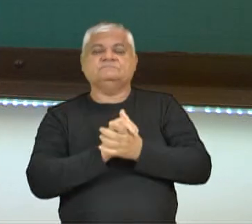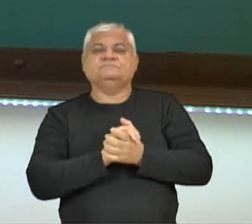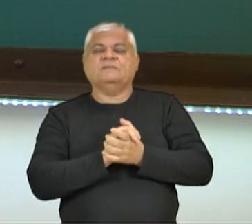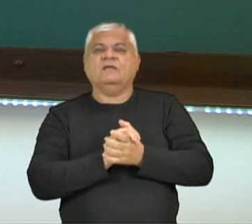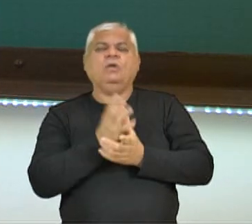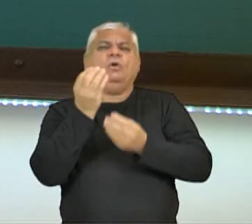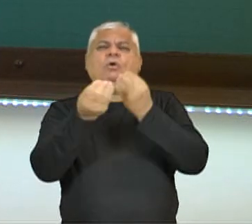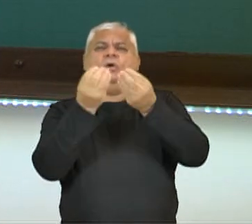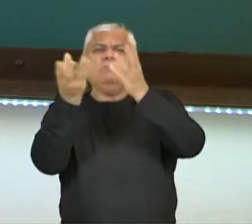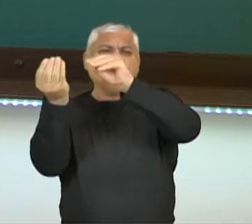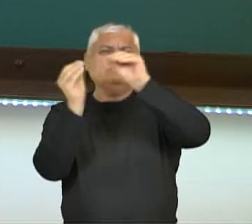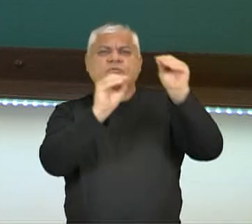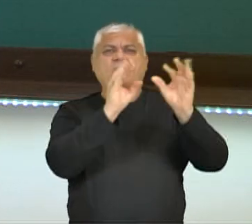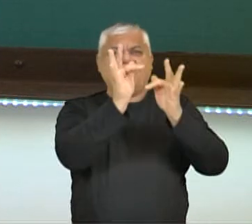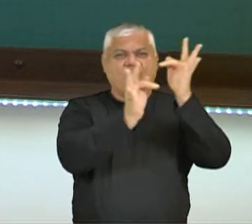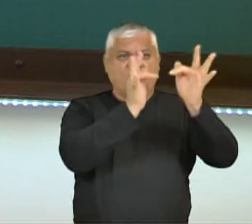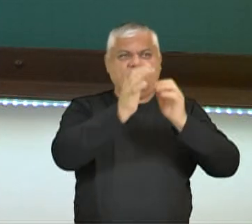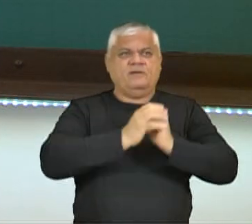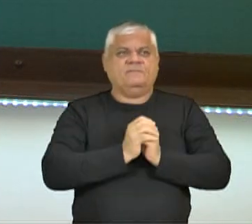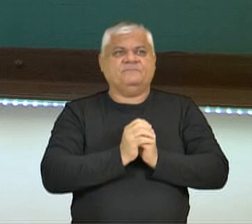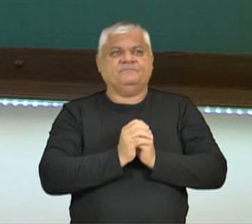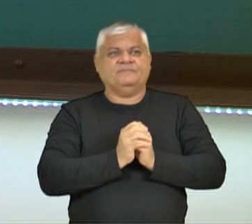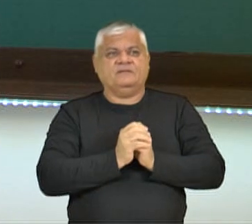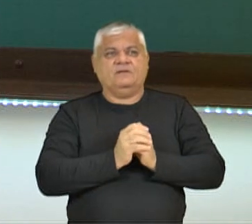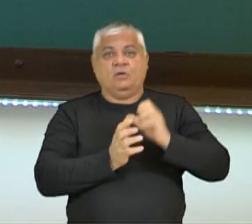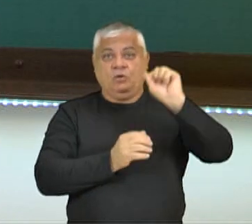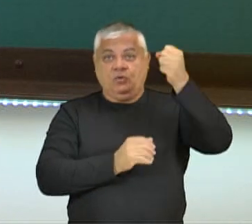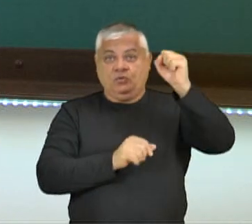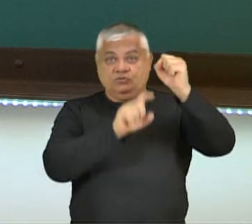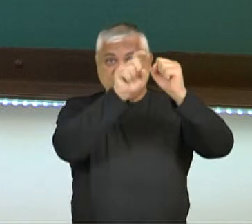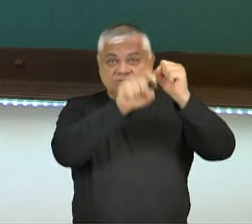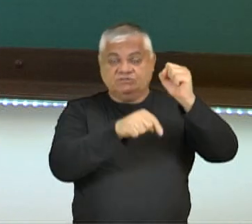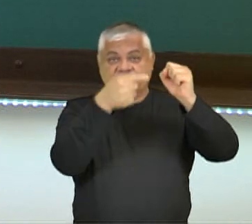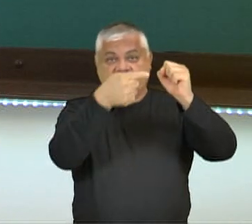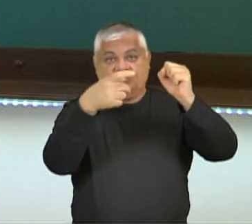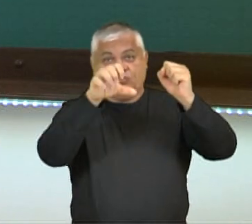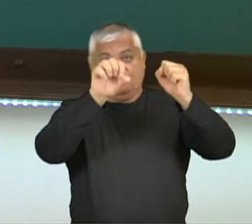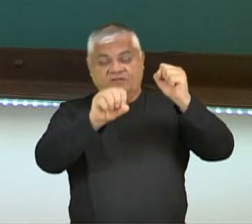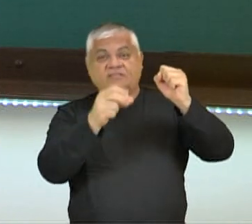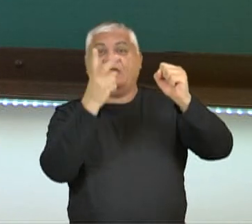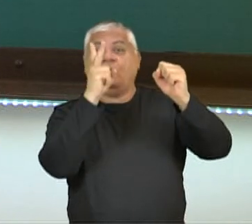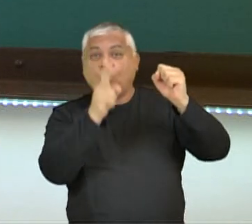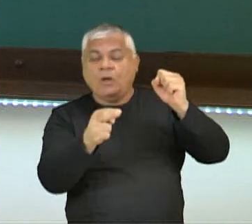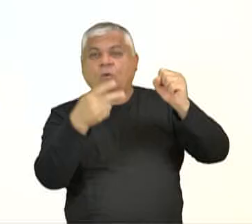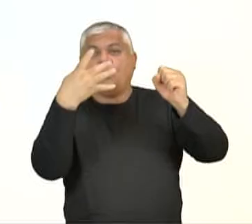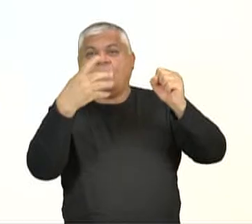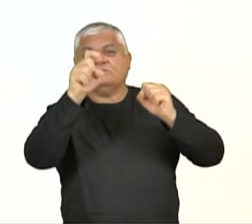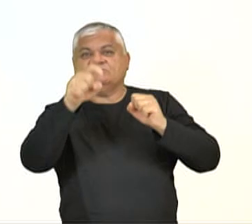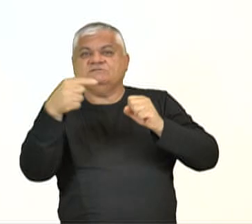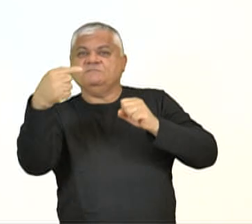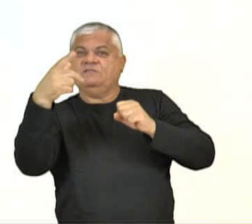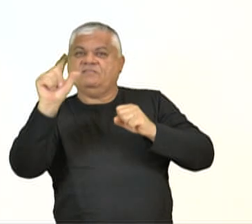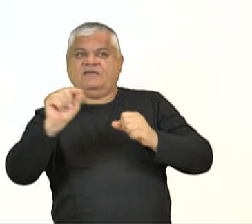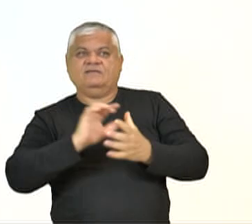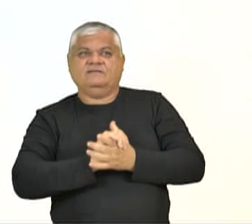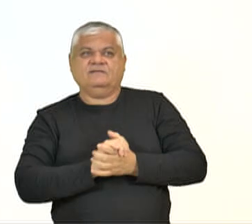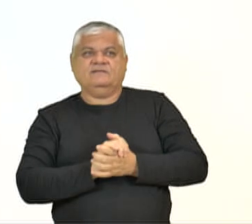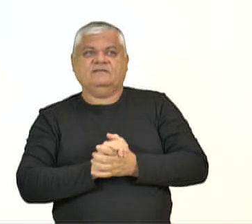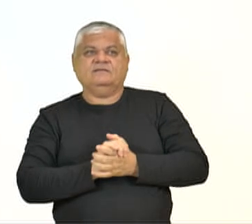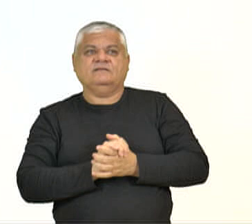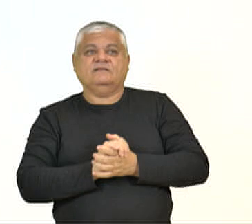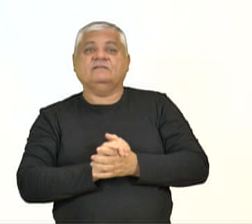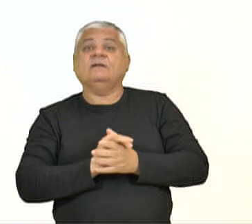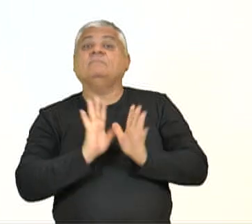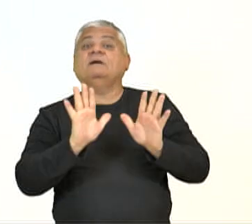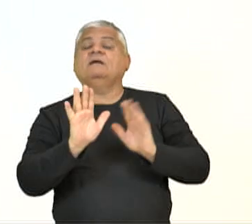vou escrever isso, tá bom? Então eu vou escrever, ó, 8x menos 90 igual ao 4x menos 10. Eu